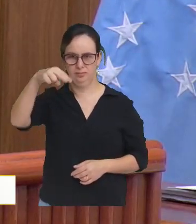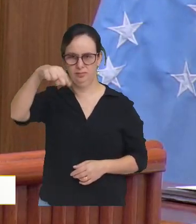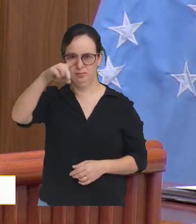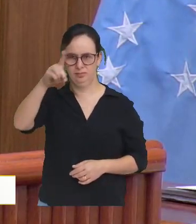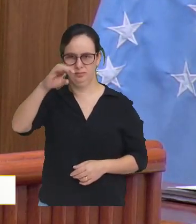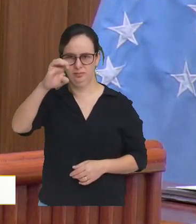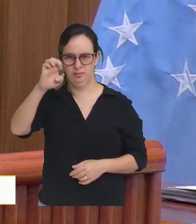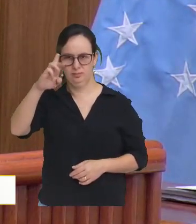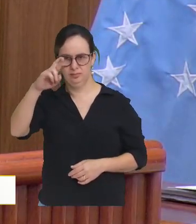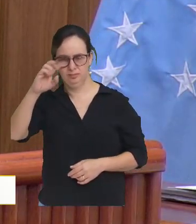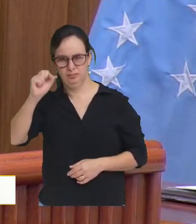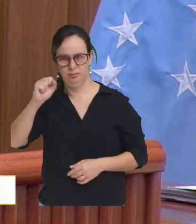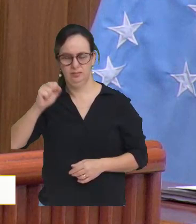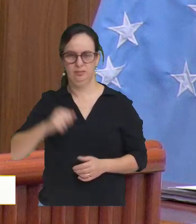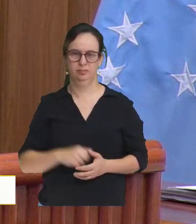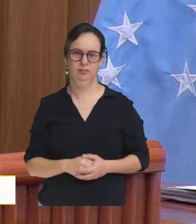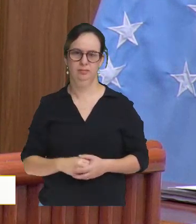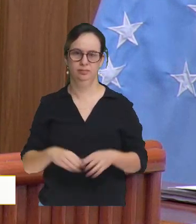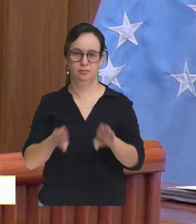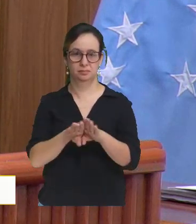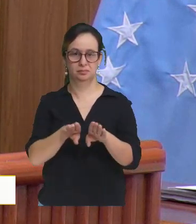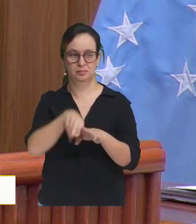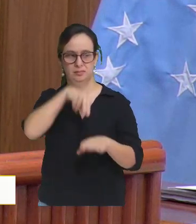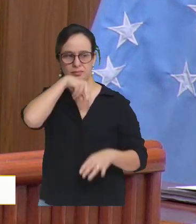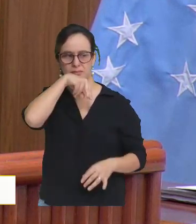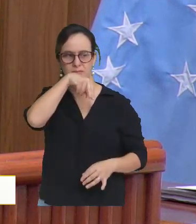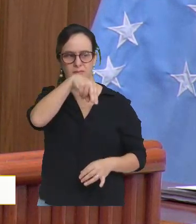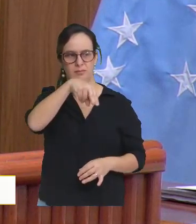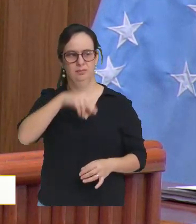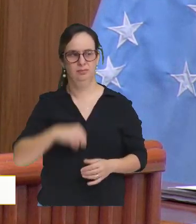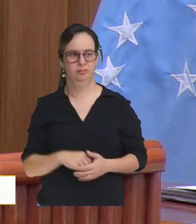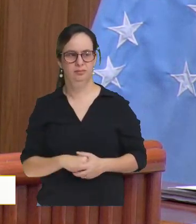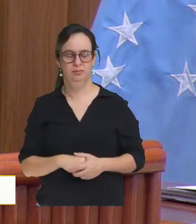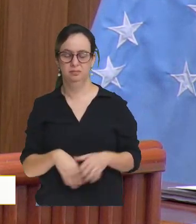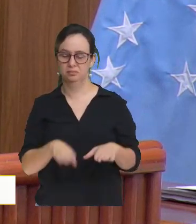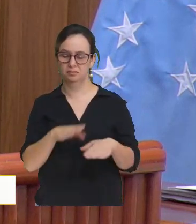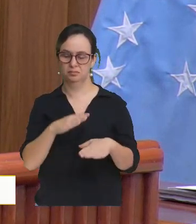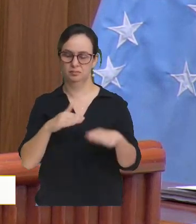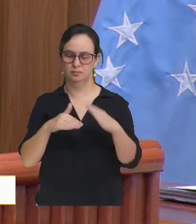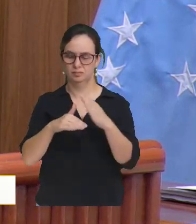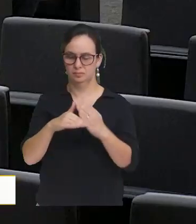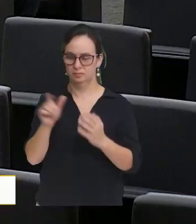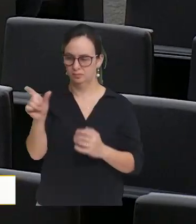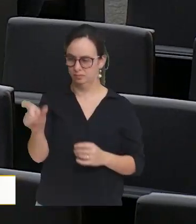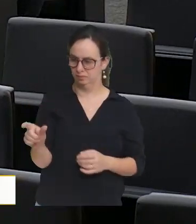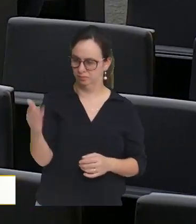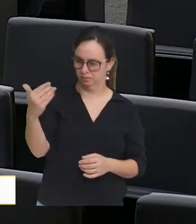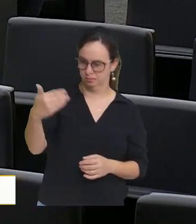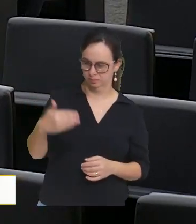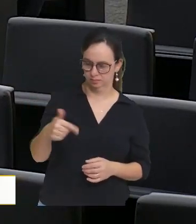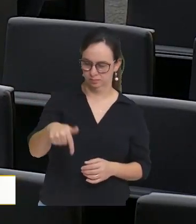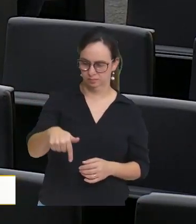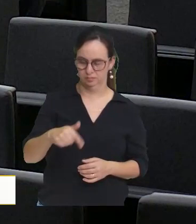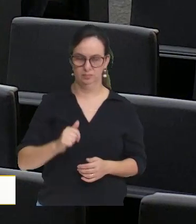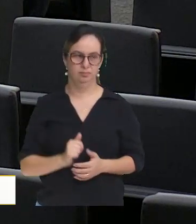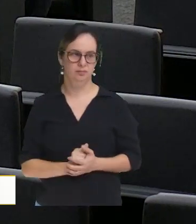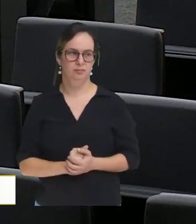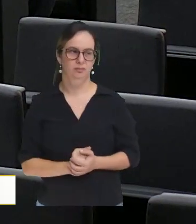netos que estão aqui presentes, que como é da minha, do meu